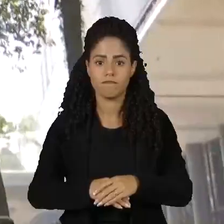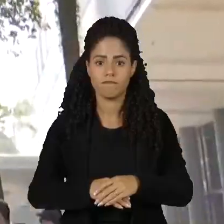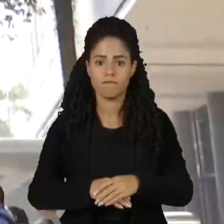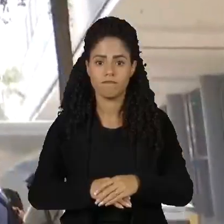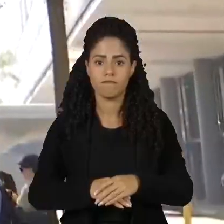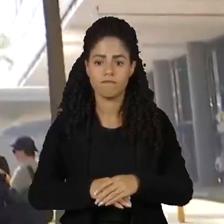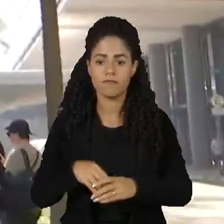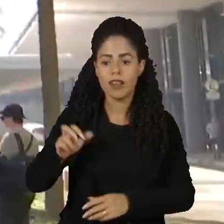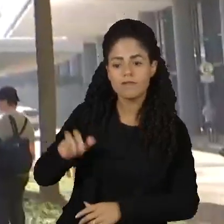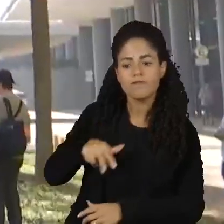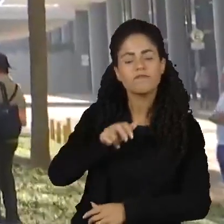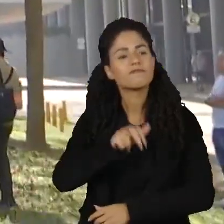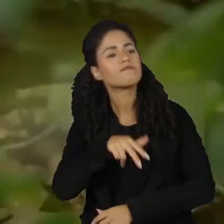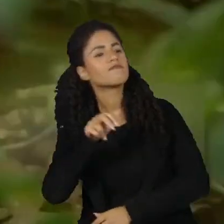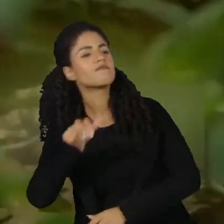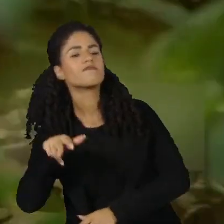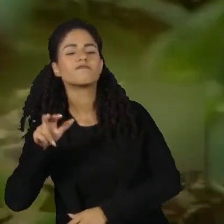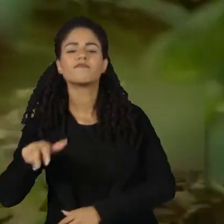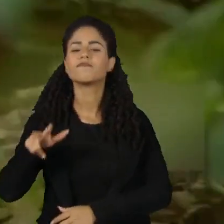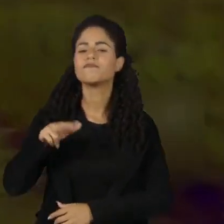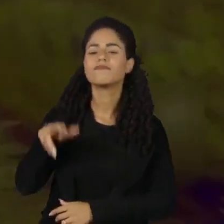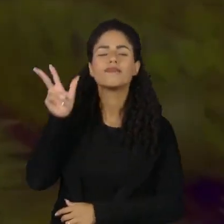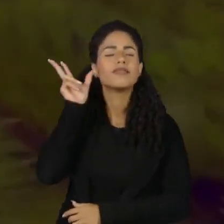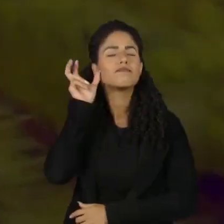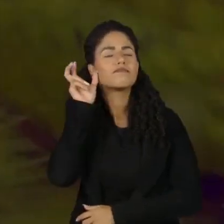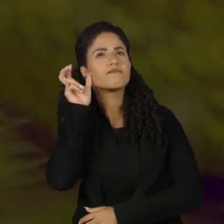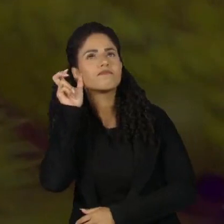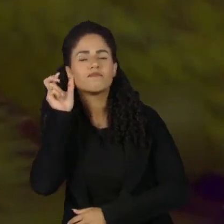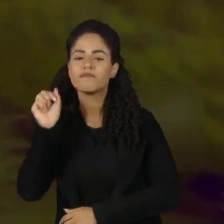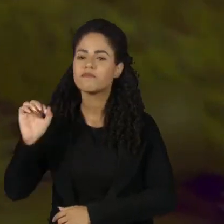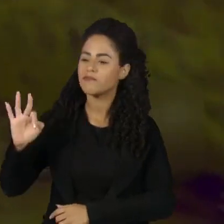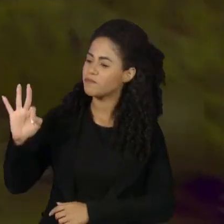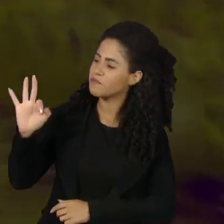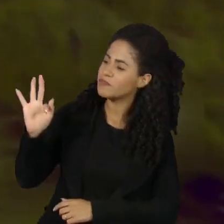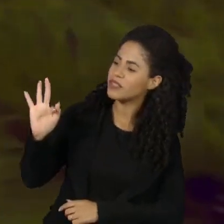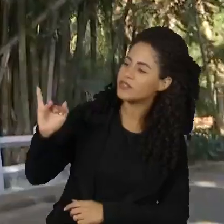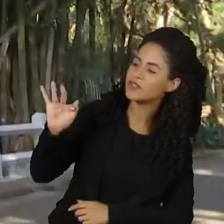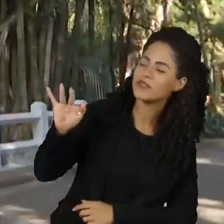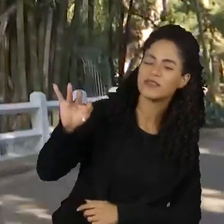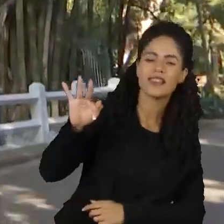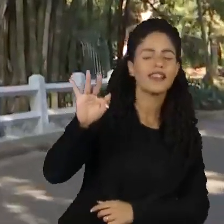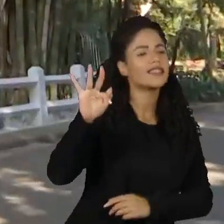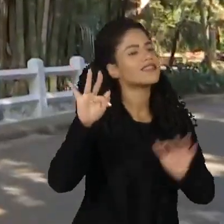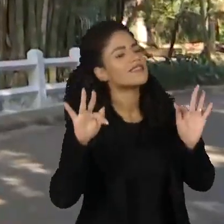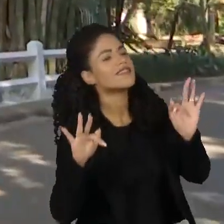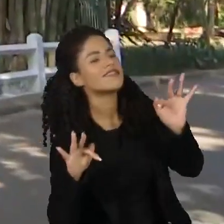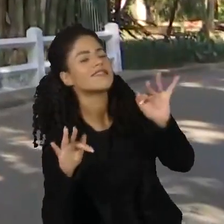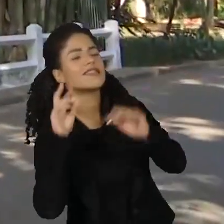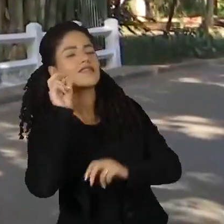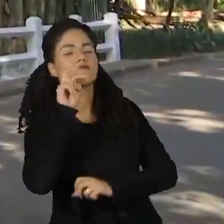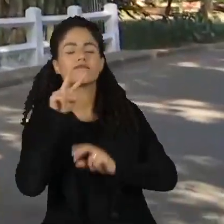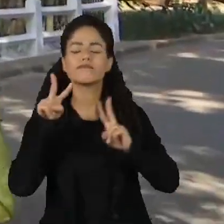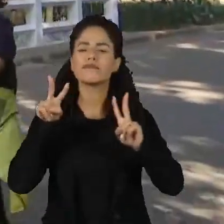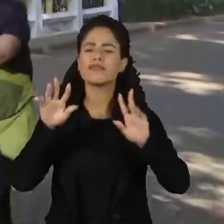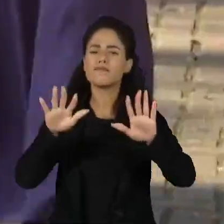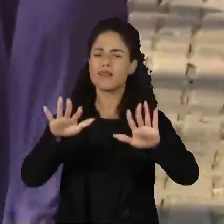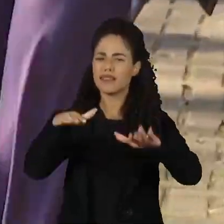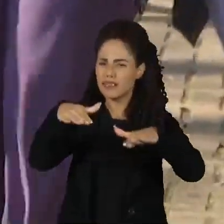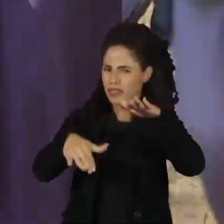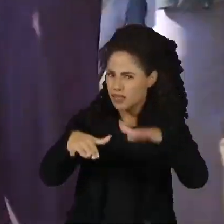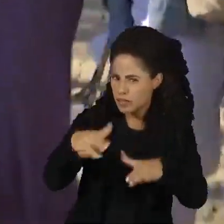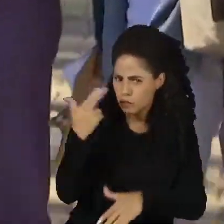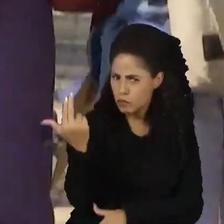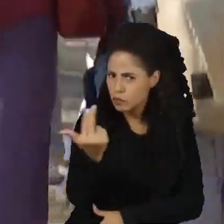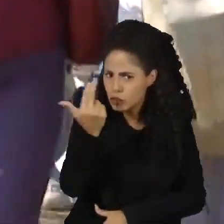Caminhar na sombra das árvores, escutar o canto dos pássaros. Uma experiência nem sempre acessível para